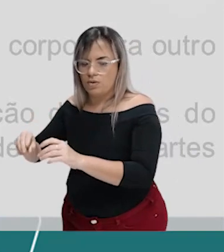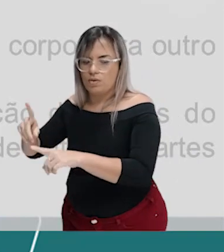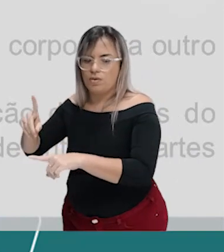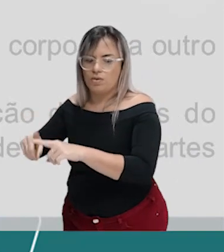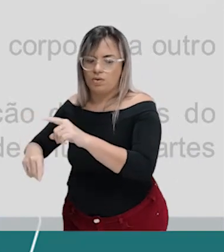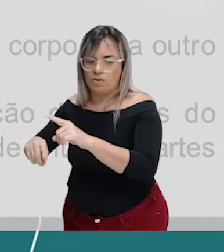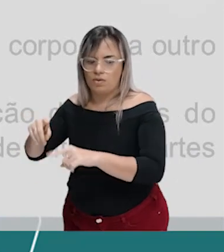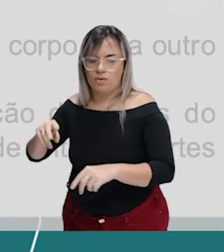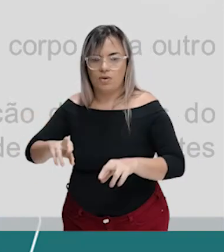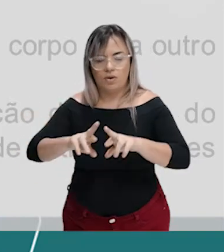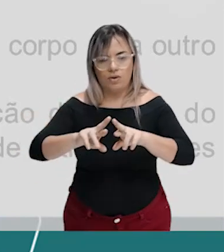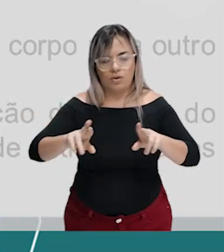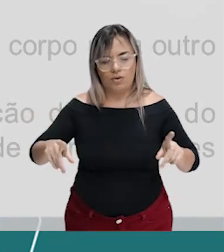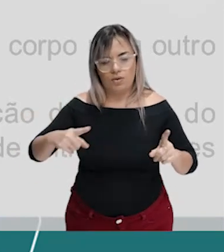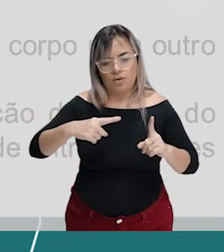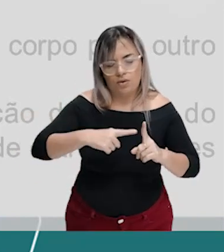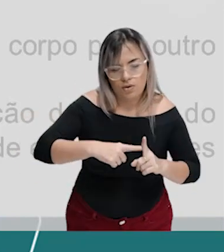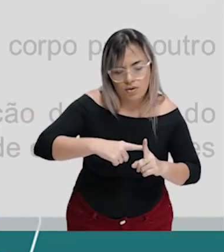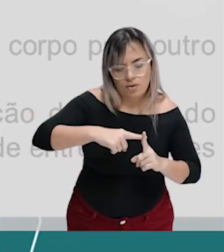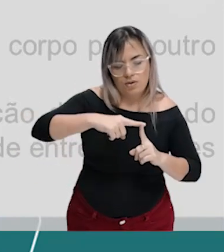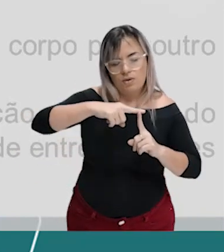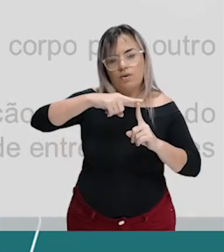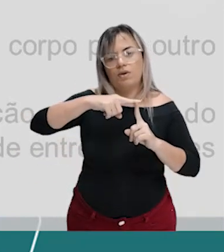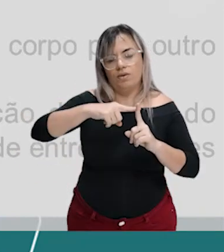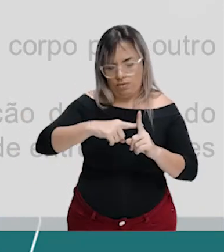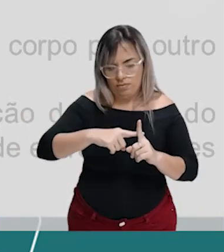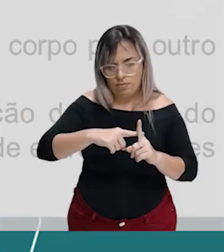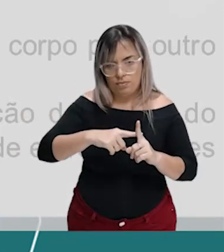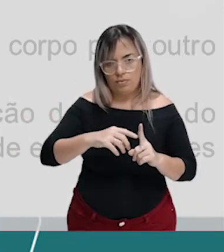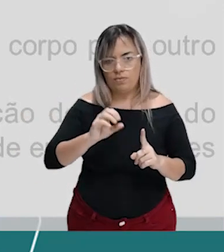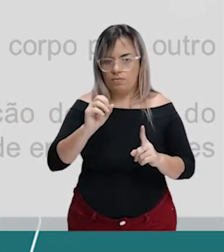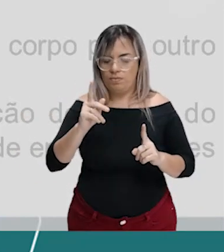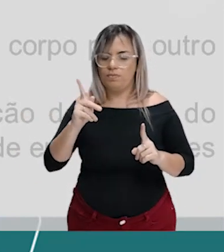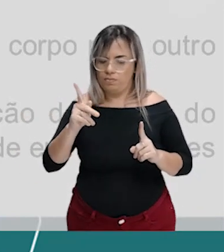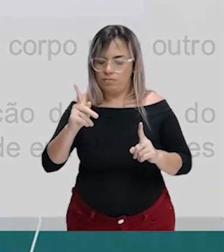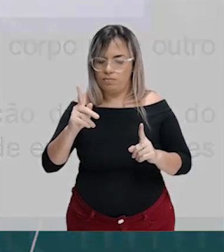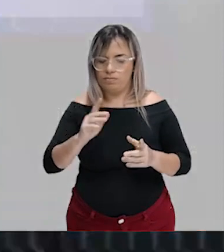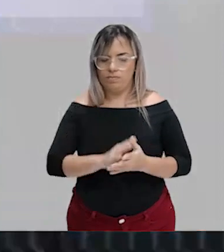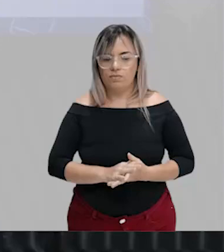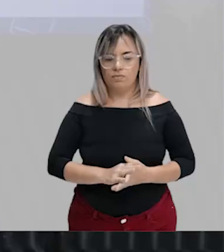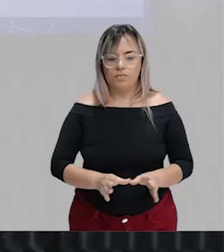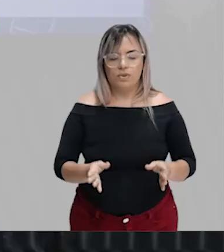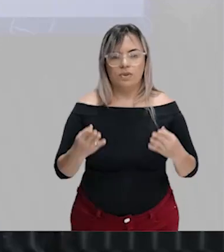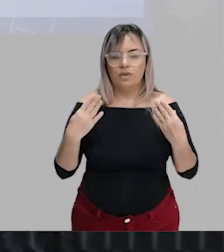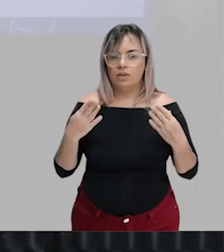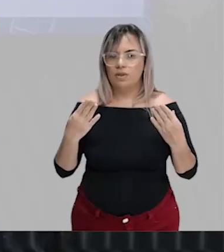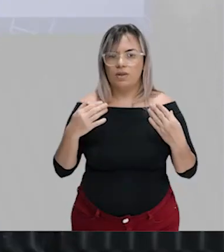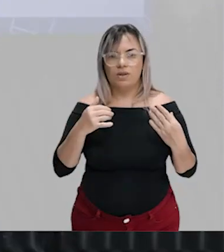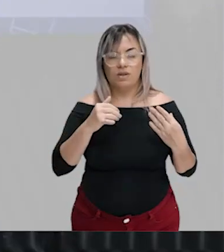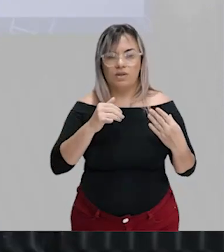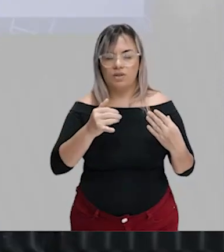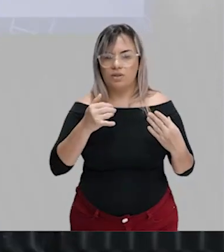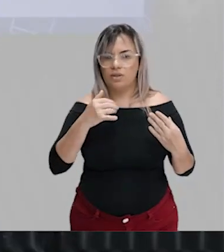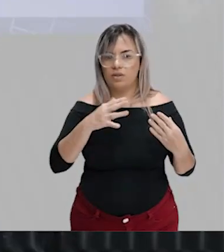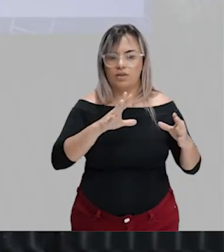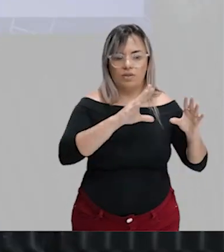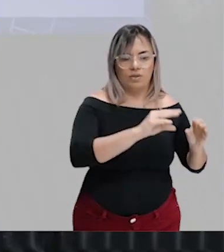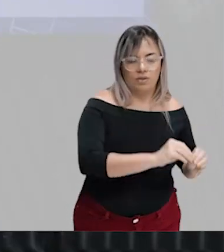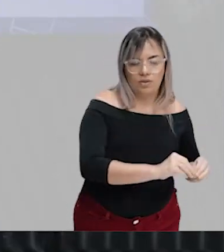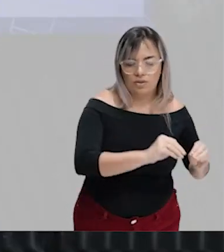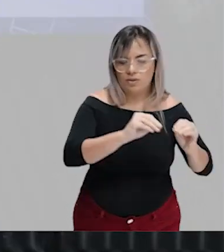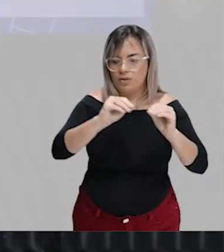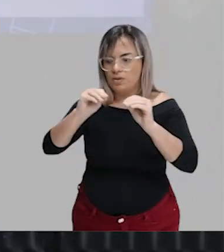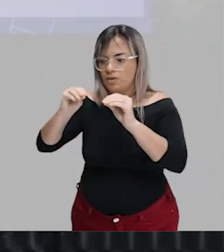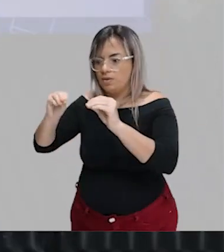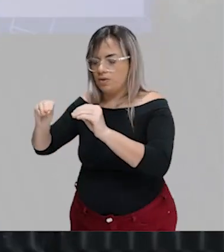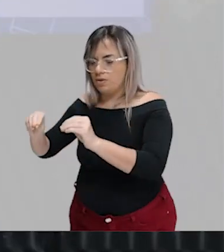ele só vai nascer se tiver a diferença de temperatura. Né? Calor é energia térmica em trânsito, que